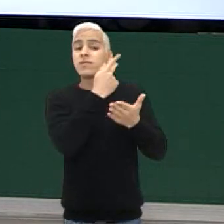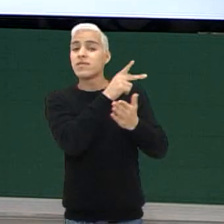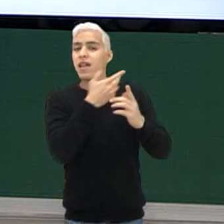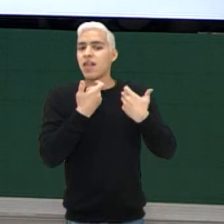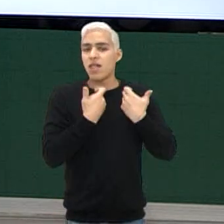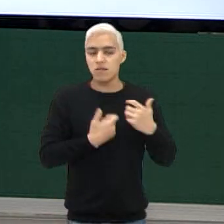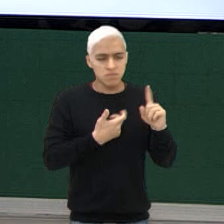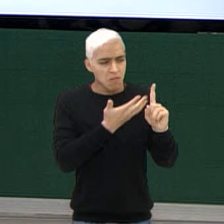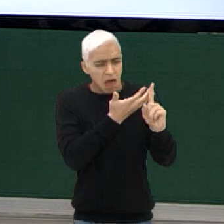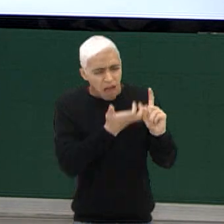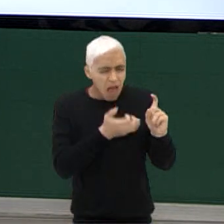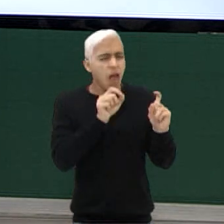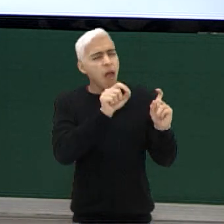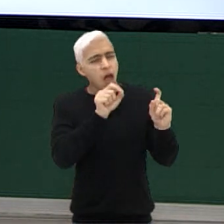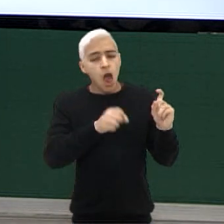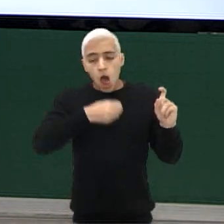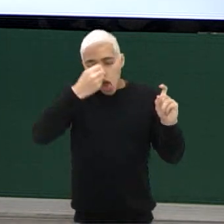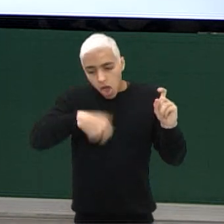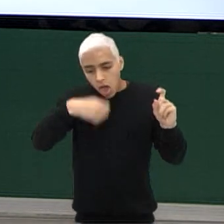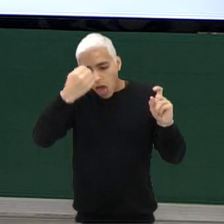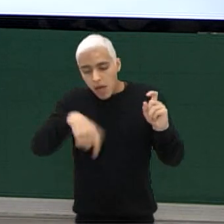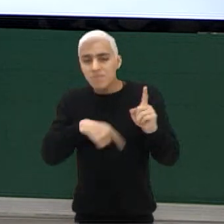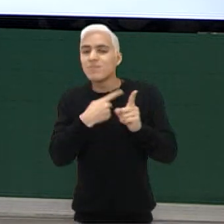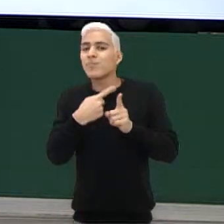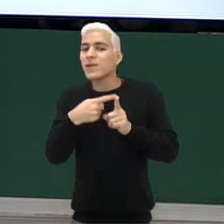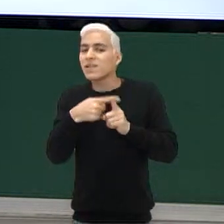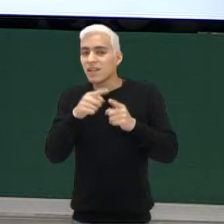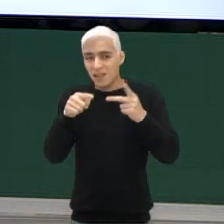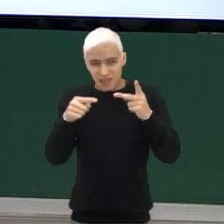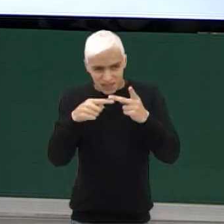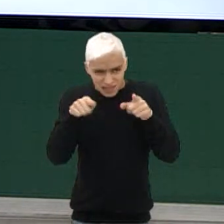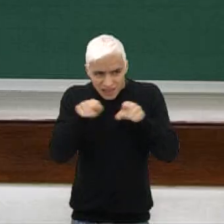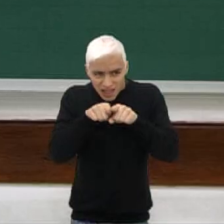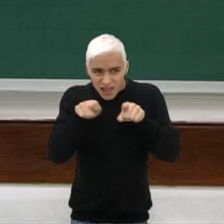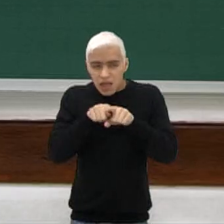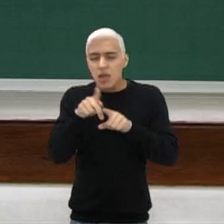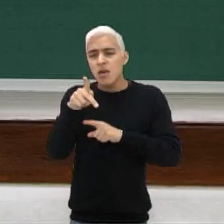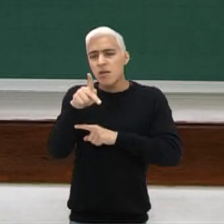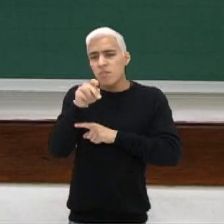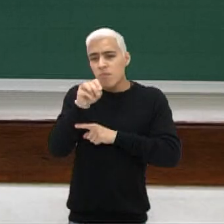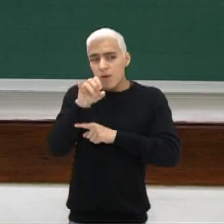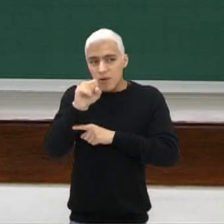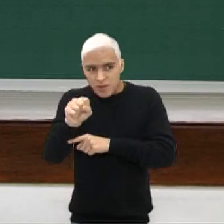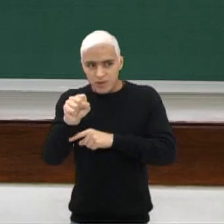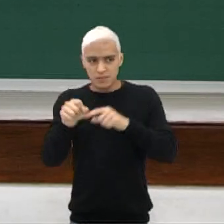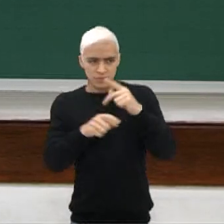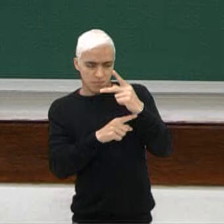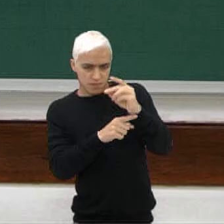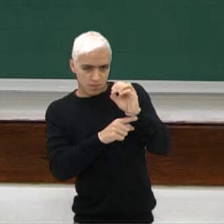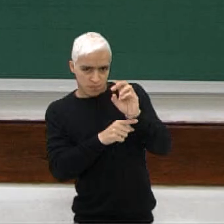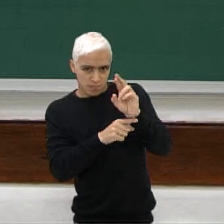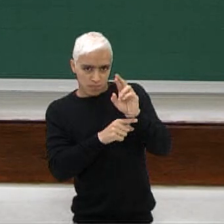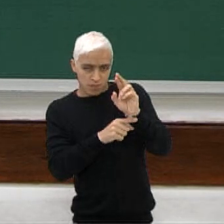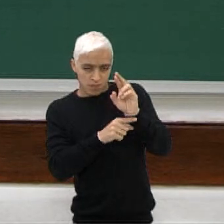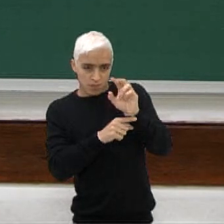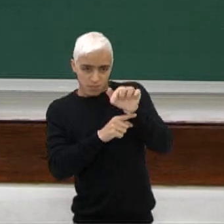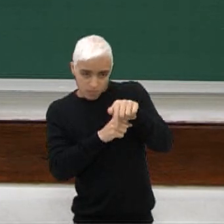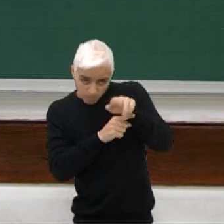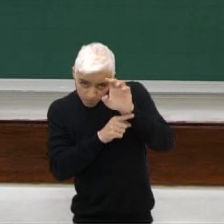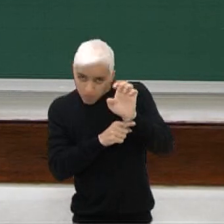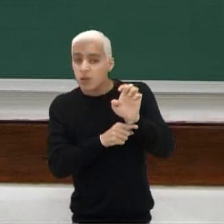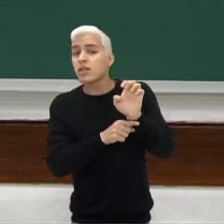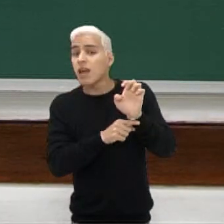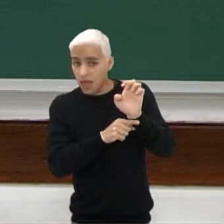nós explicamos bastante com o porquê e com o pois. 2 conjunções para vocês lembrarem. O